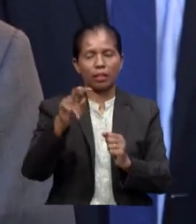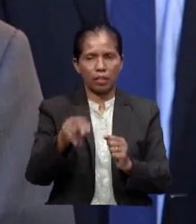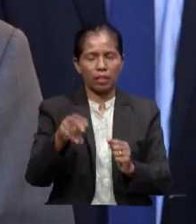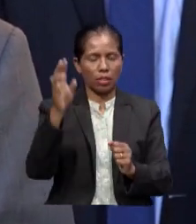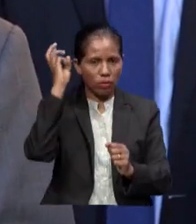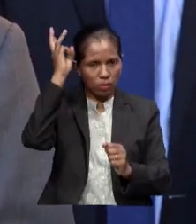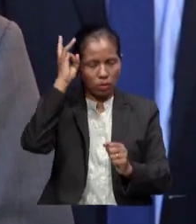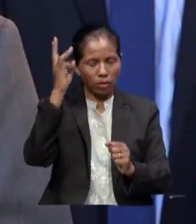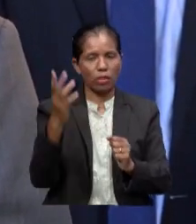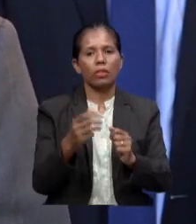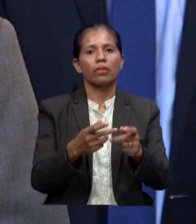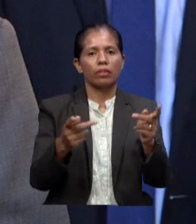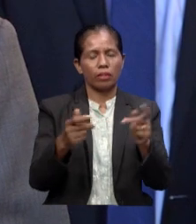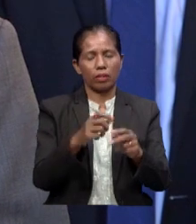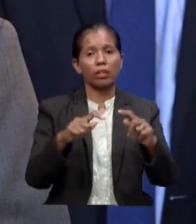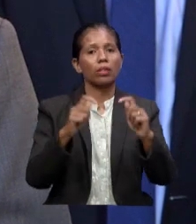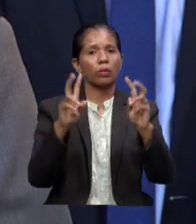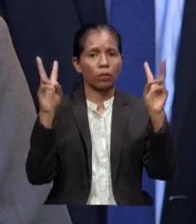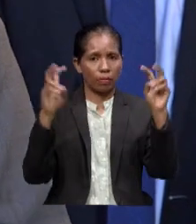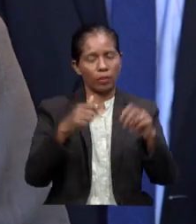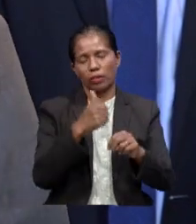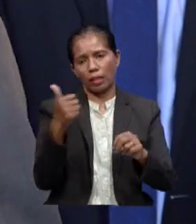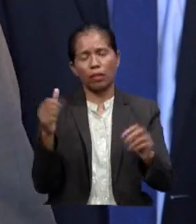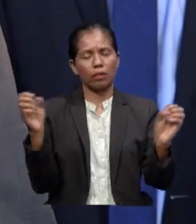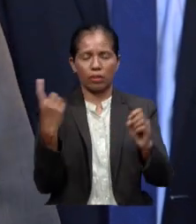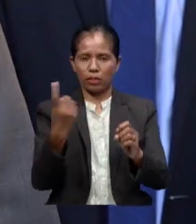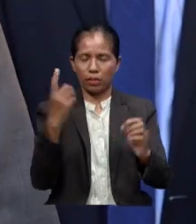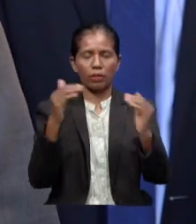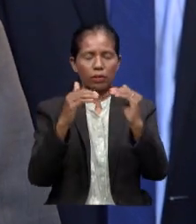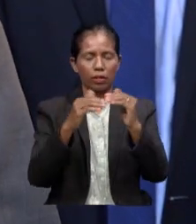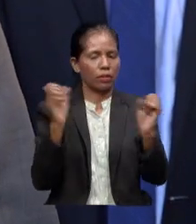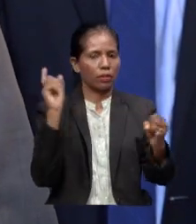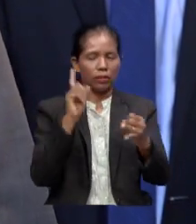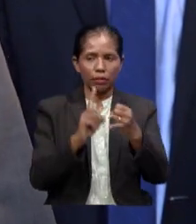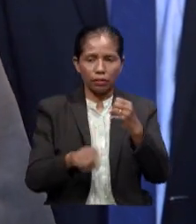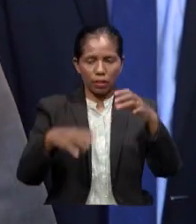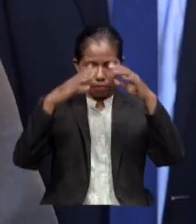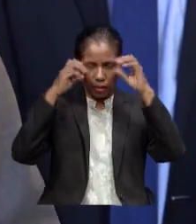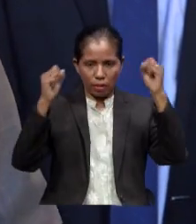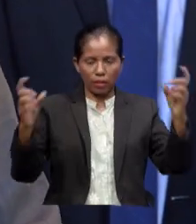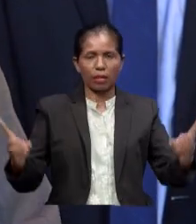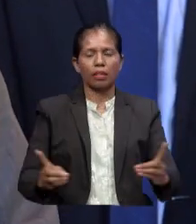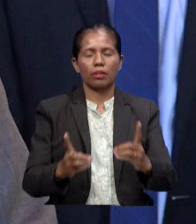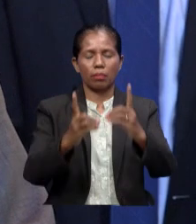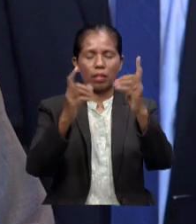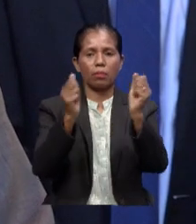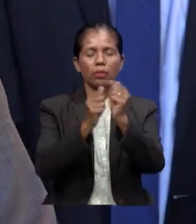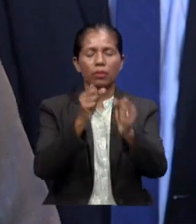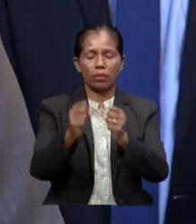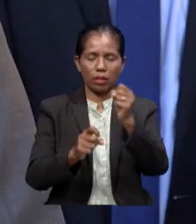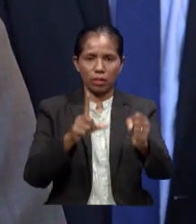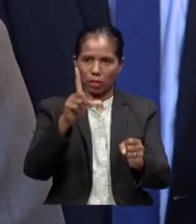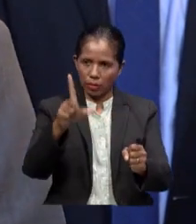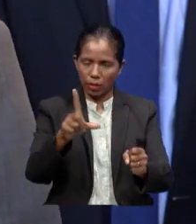selo. Nós encontro ainda no final, o presidente se assurou mal a sociedade civil, se assurou mal